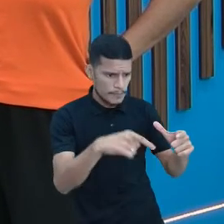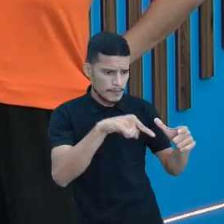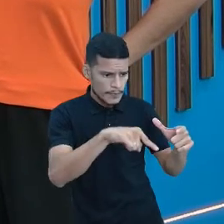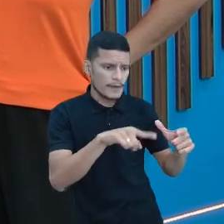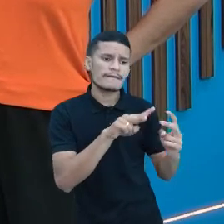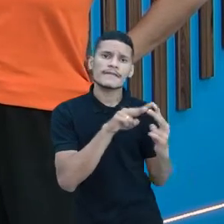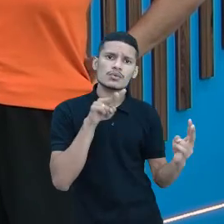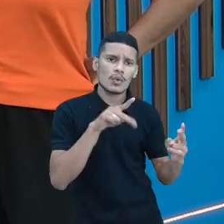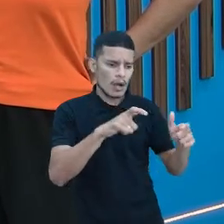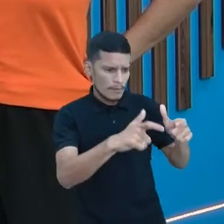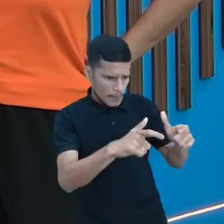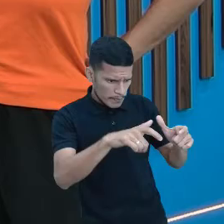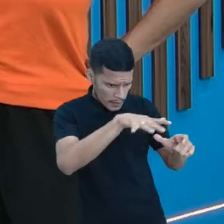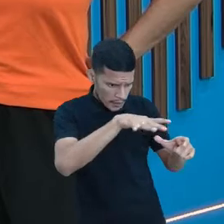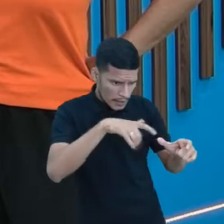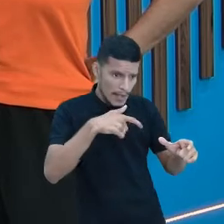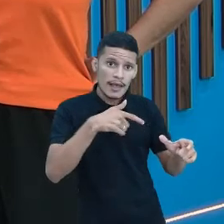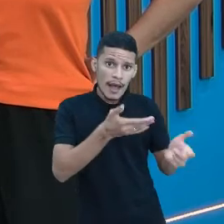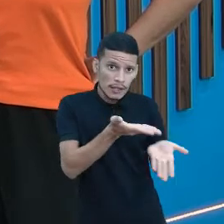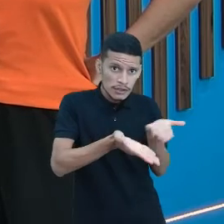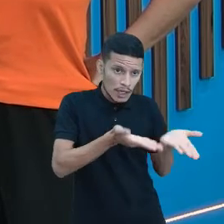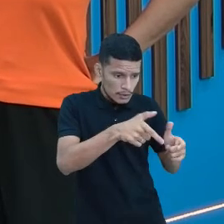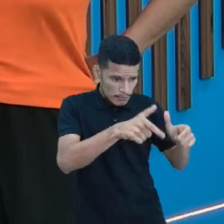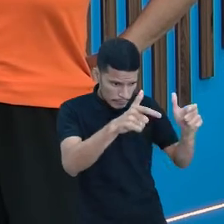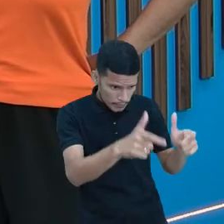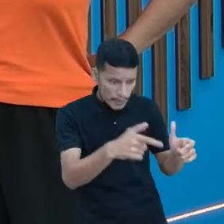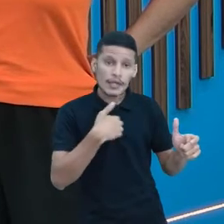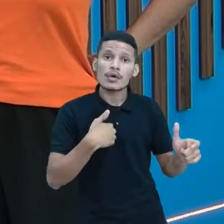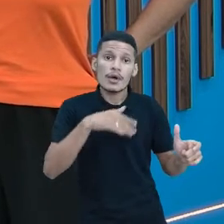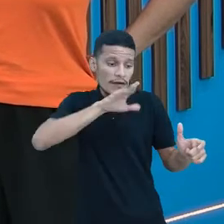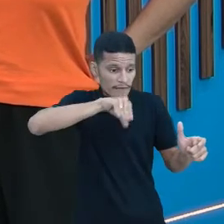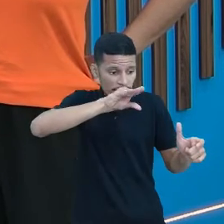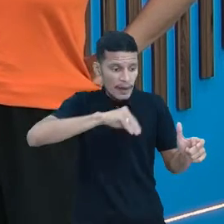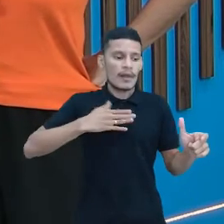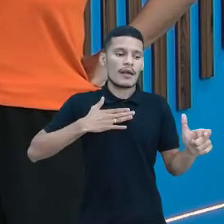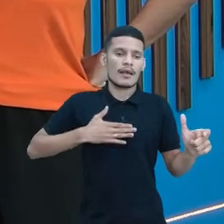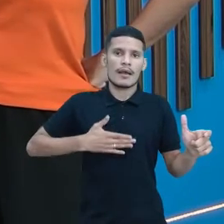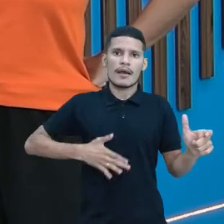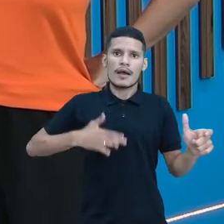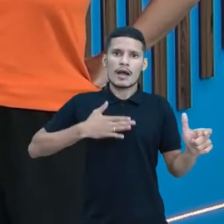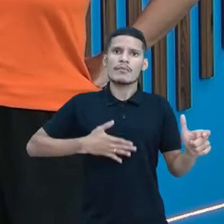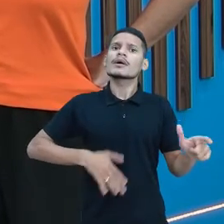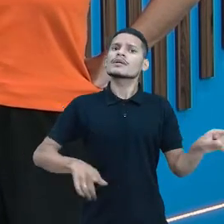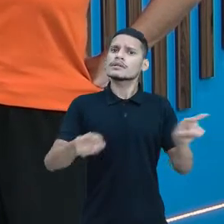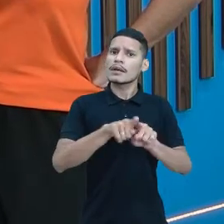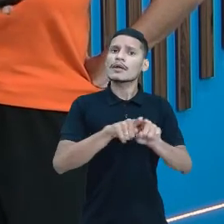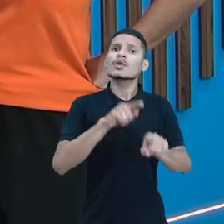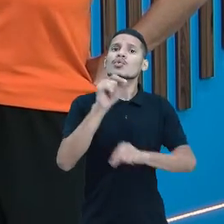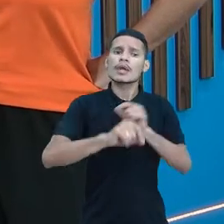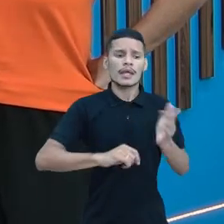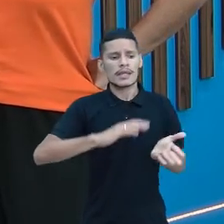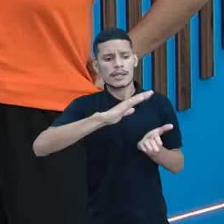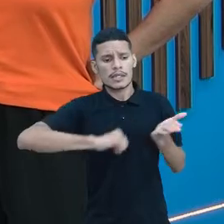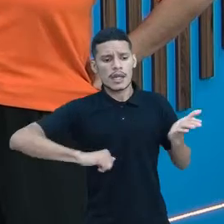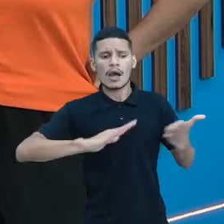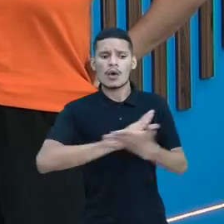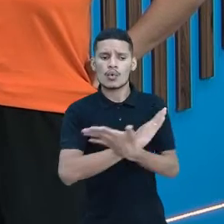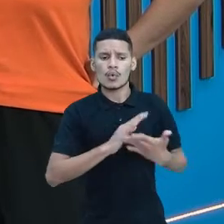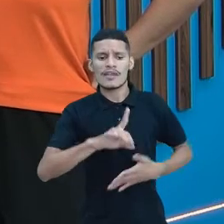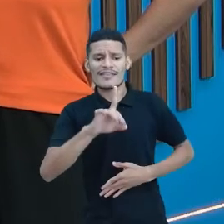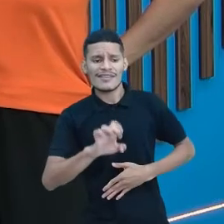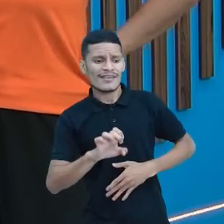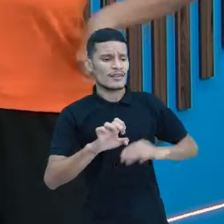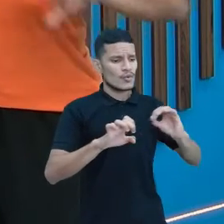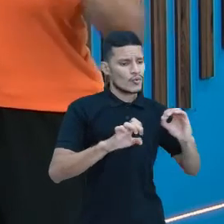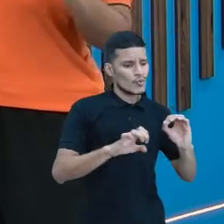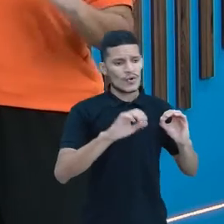eu preciso falar mais devagar. E eu preciso, às vezes, cortar um pouco, tipo, eliminar a preposição, o artigo.